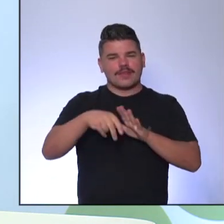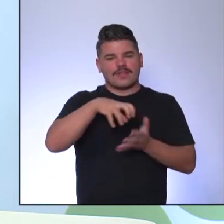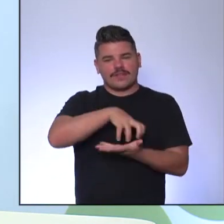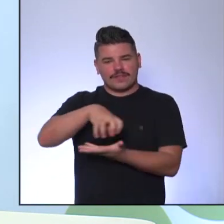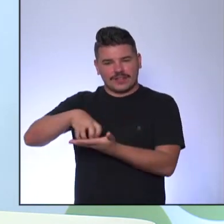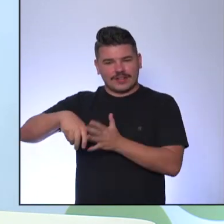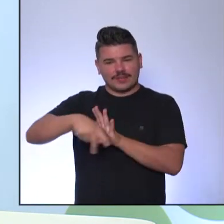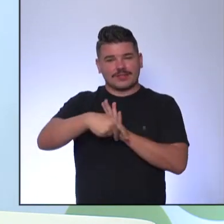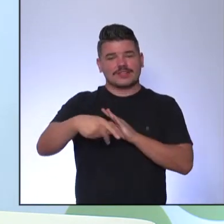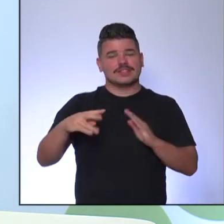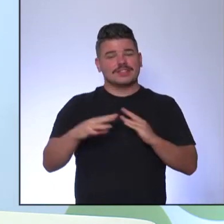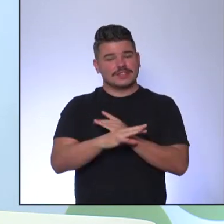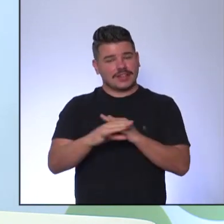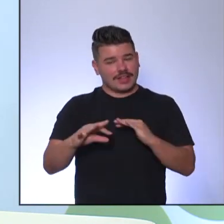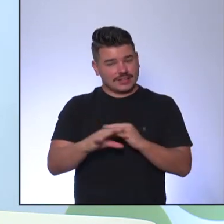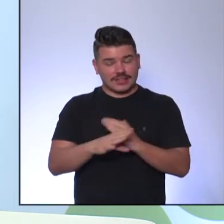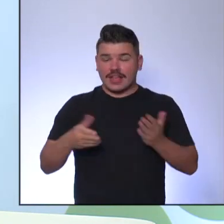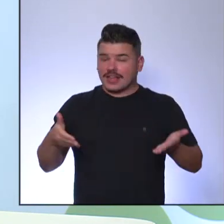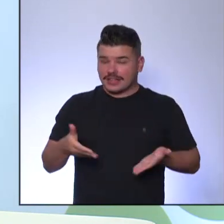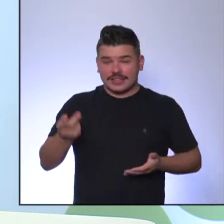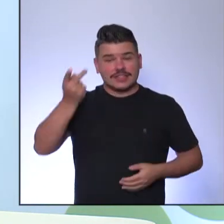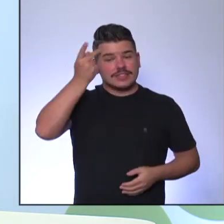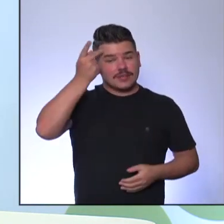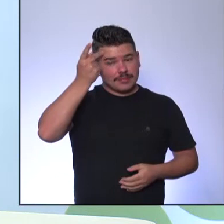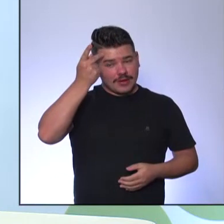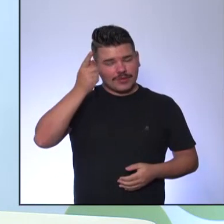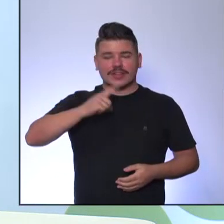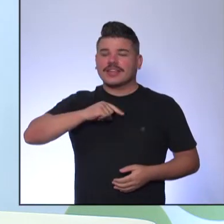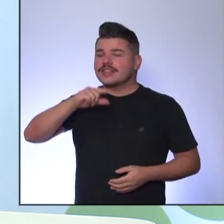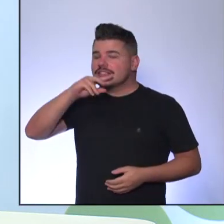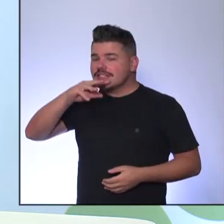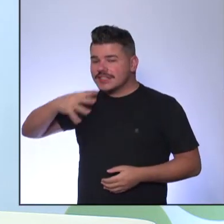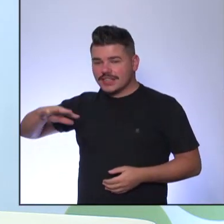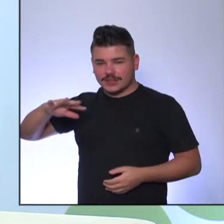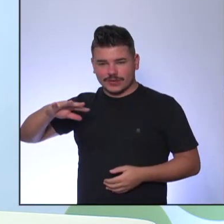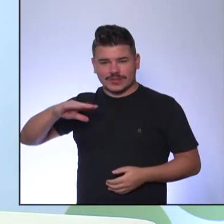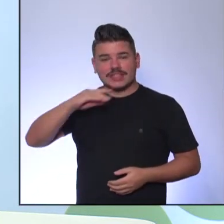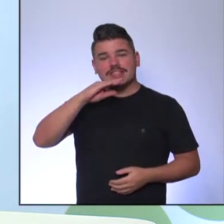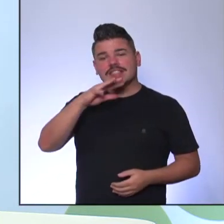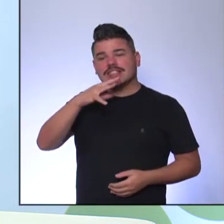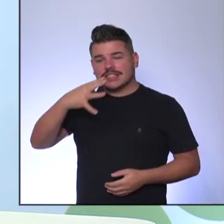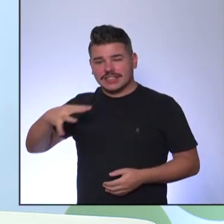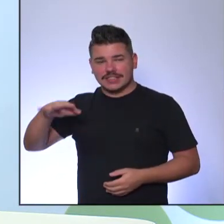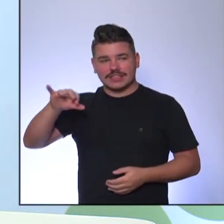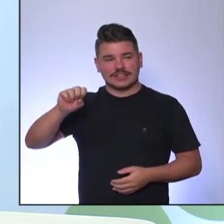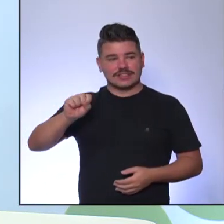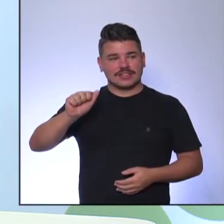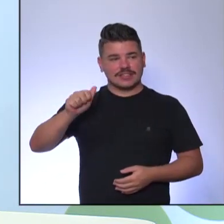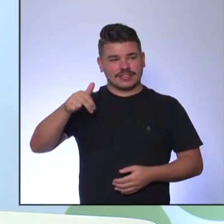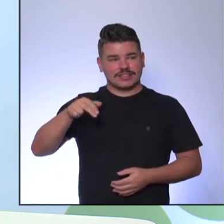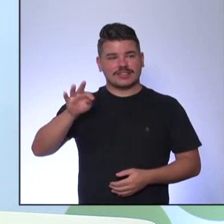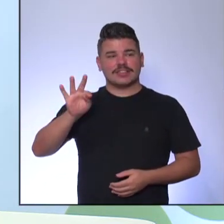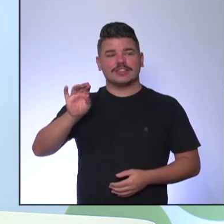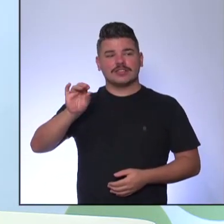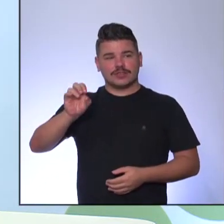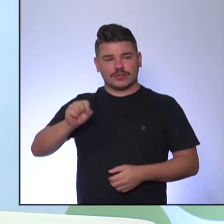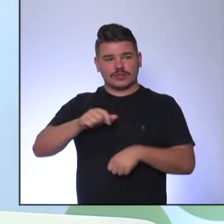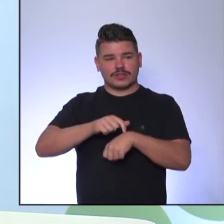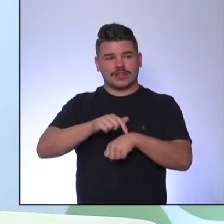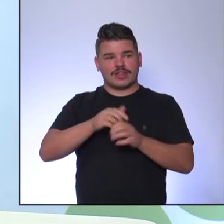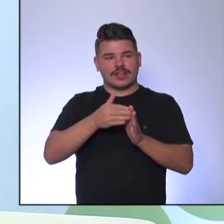Reforçando que aqui no estado de São Paulo, nós temos a cidade de Santos, que vai ser uma cidade de destaque aí no século